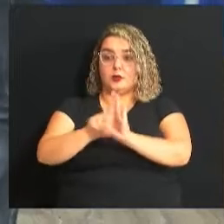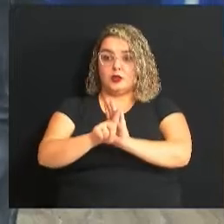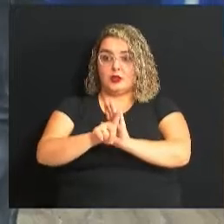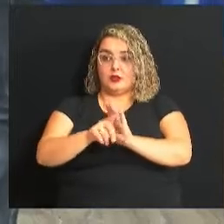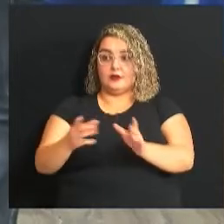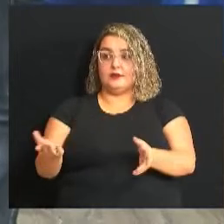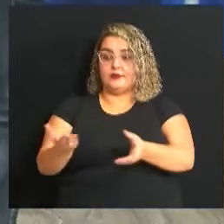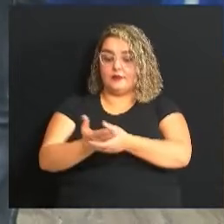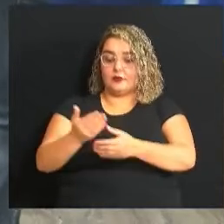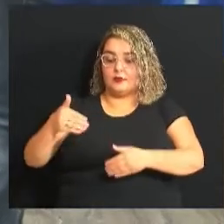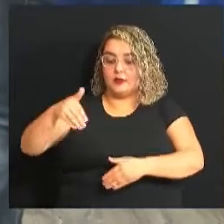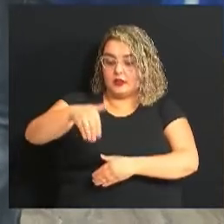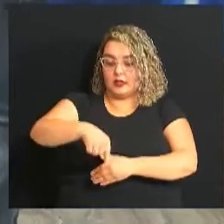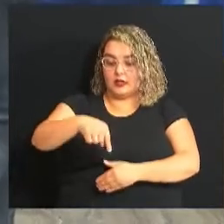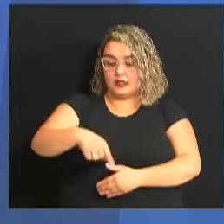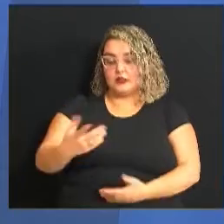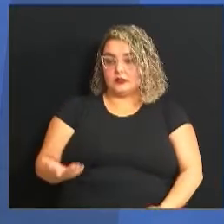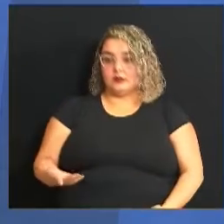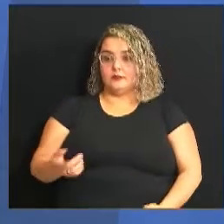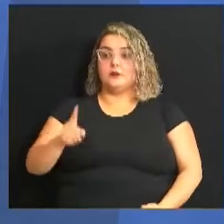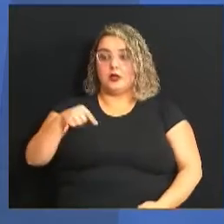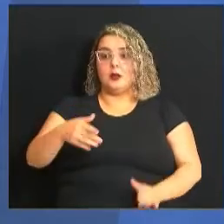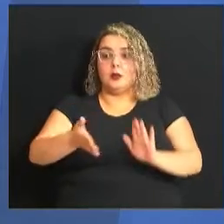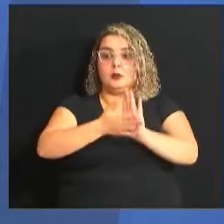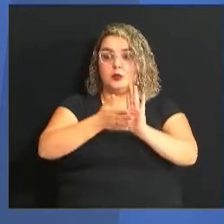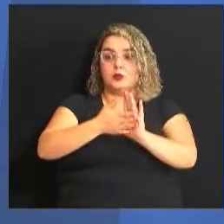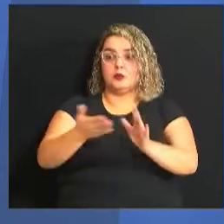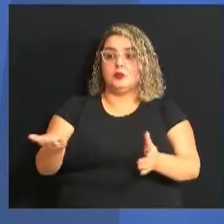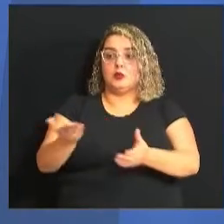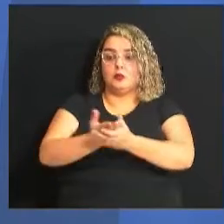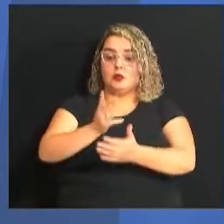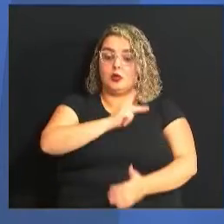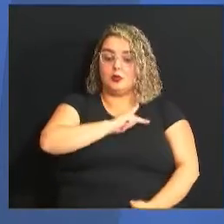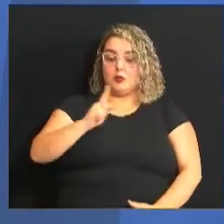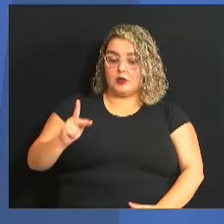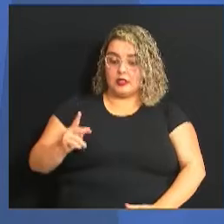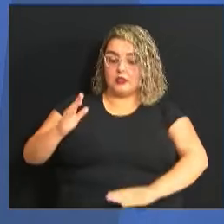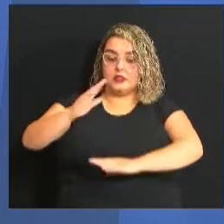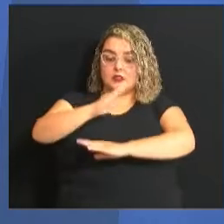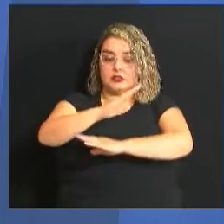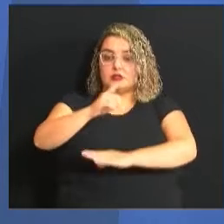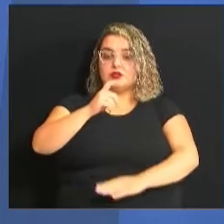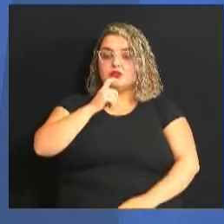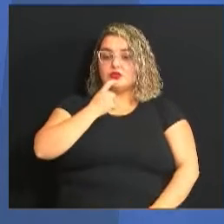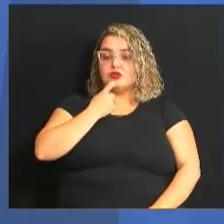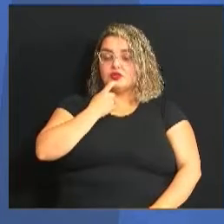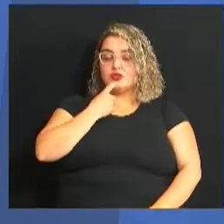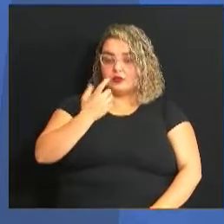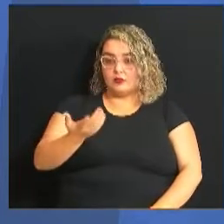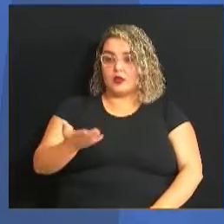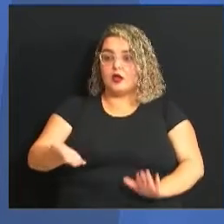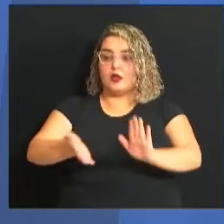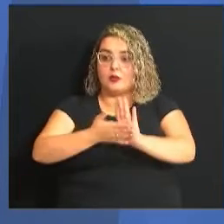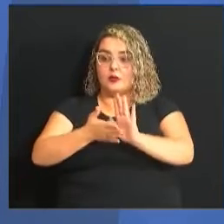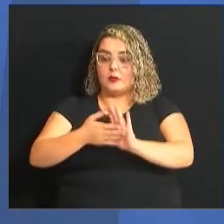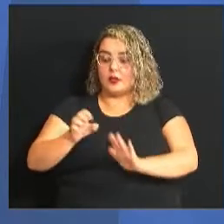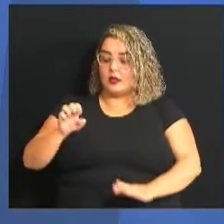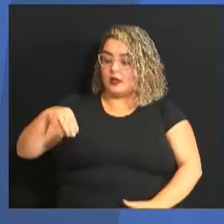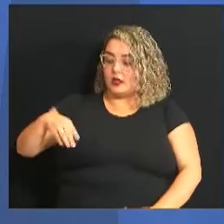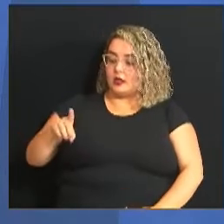protocolado. A proposta protocolada pelo presidente da Câmara de Campinas propõe aí que a INDEC seja